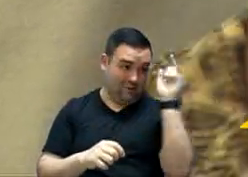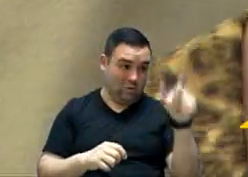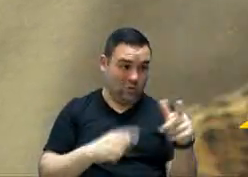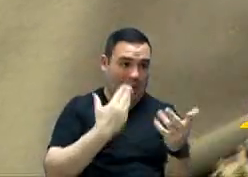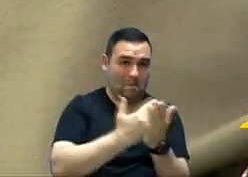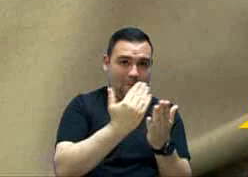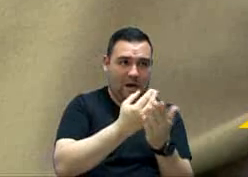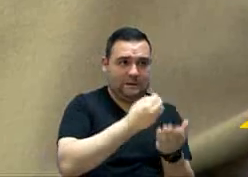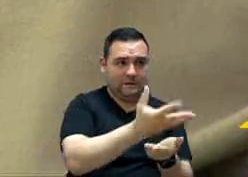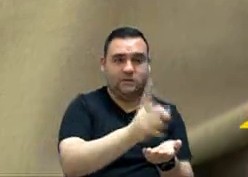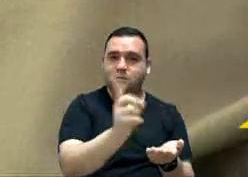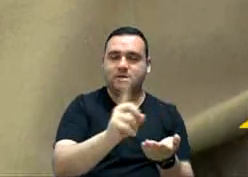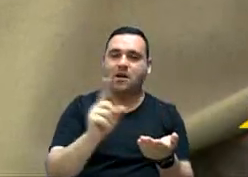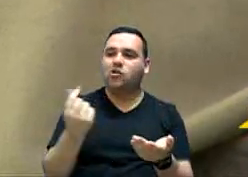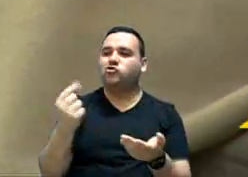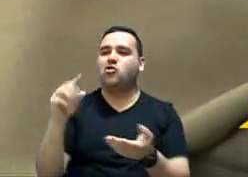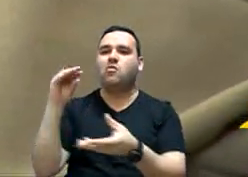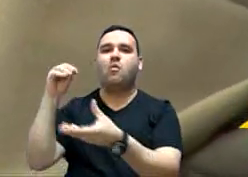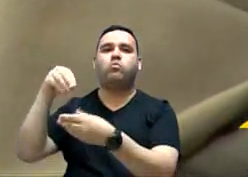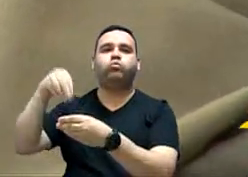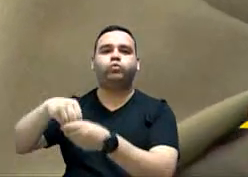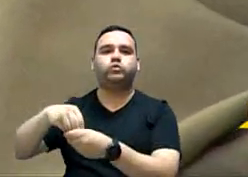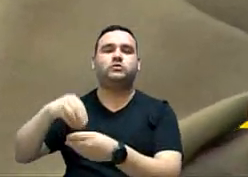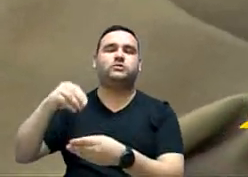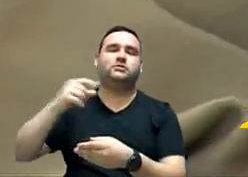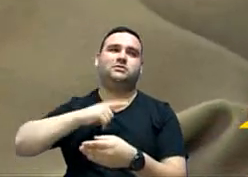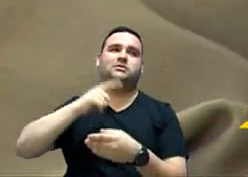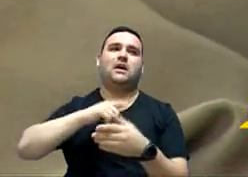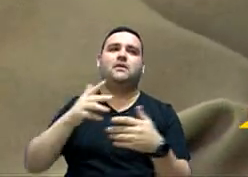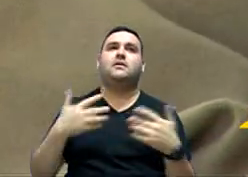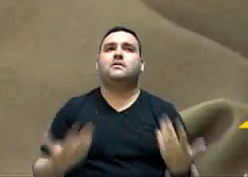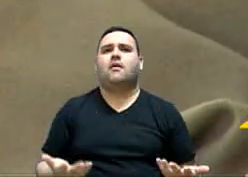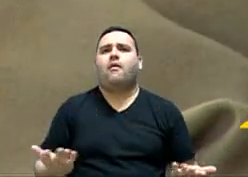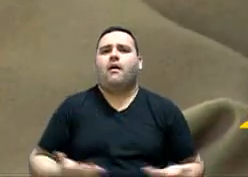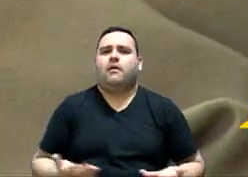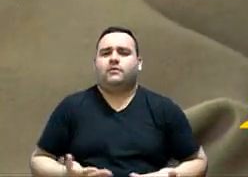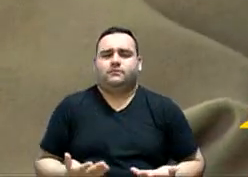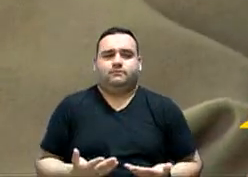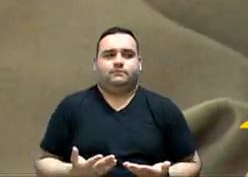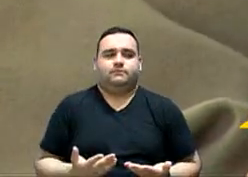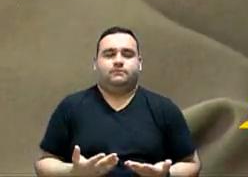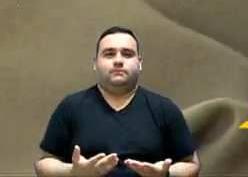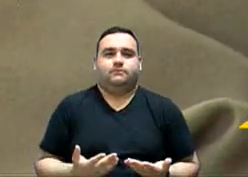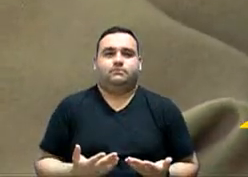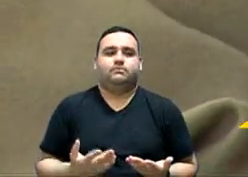Aumentou o valor de repasse. Então, o que nós temos em mente é que,